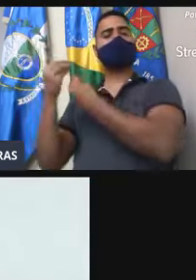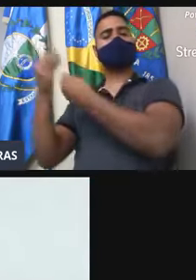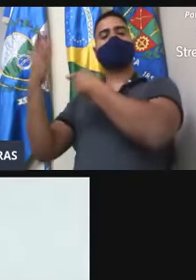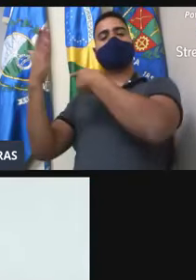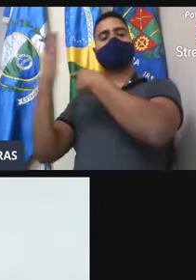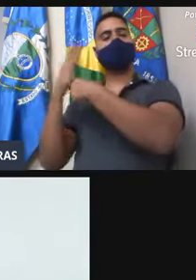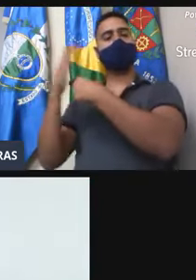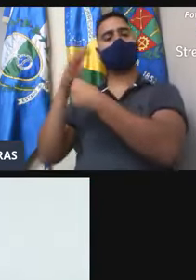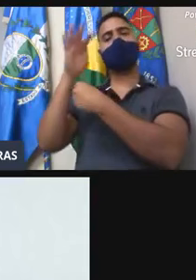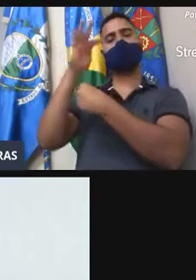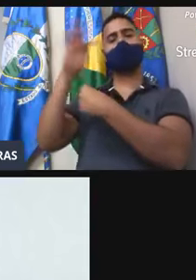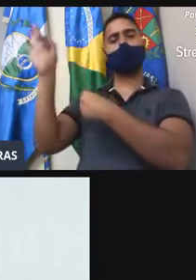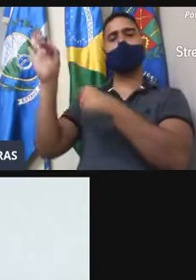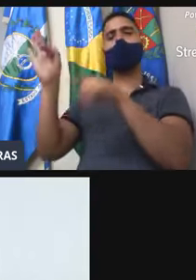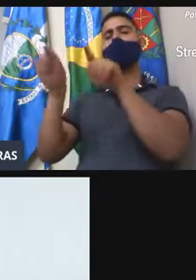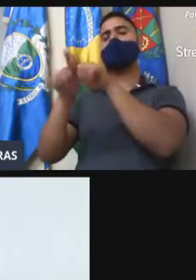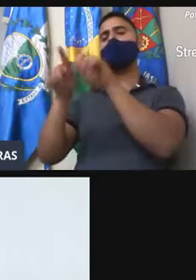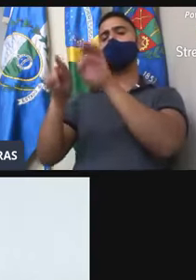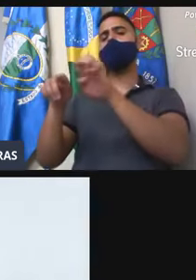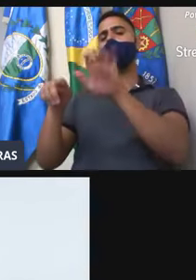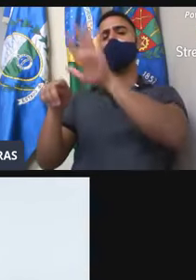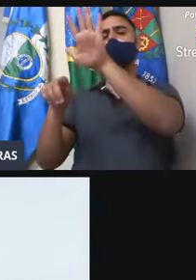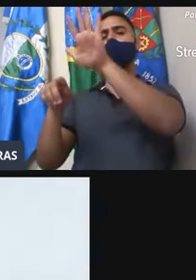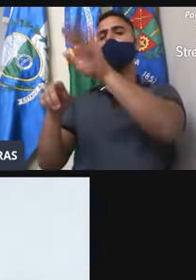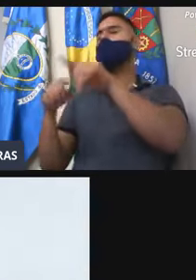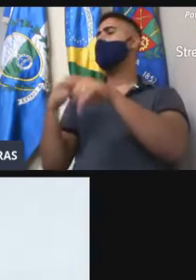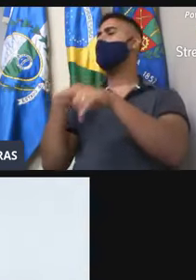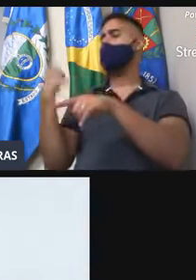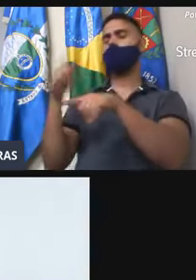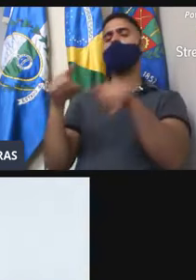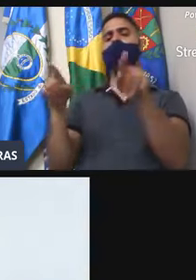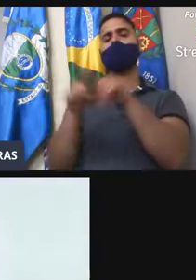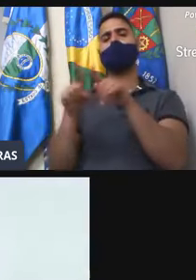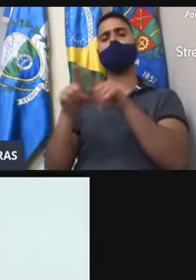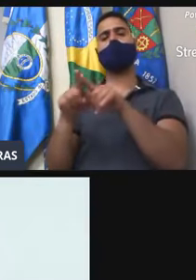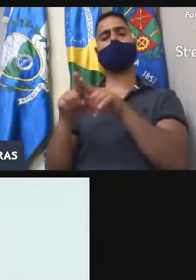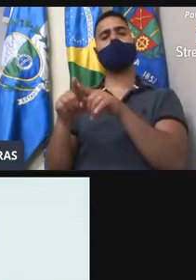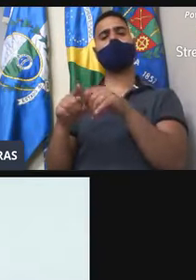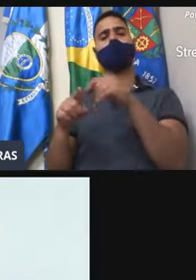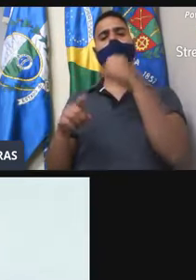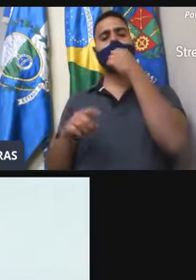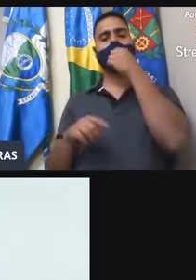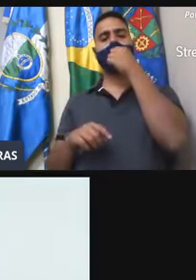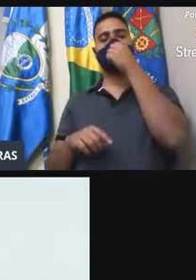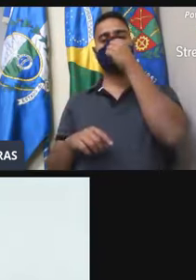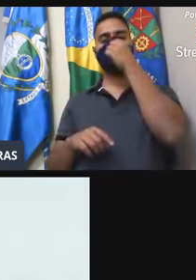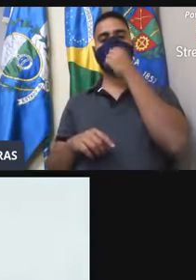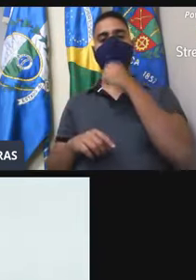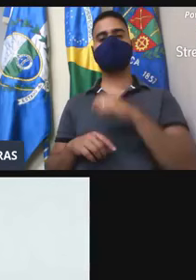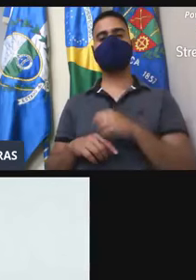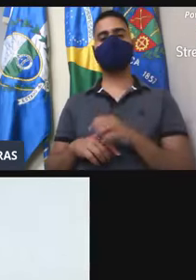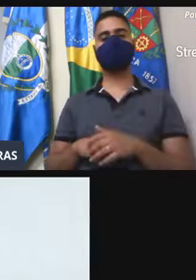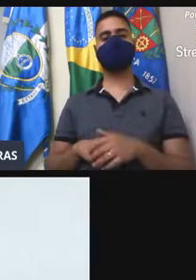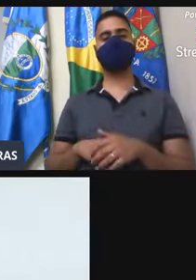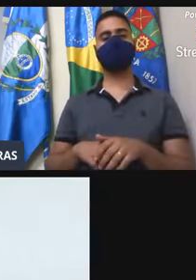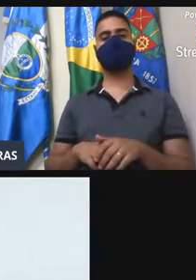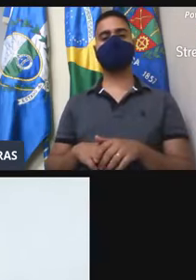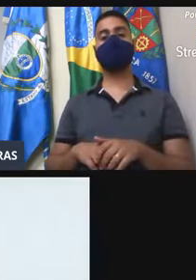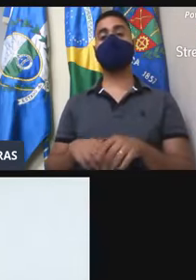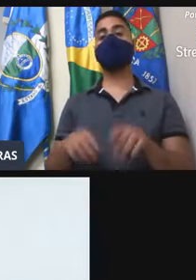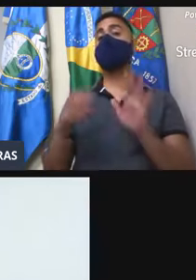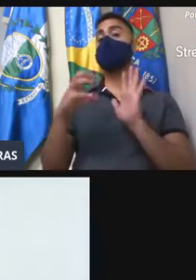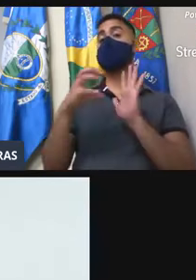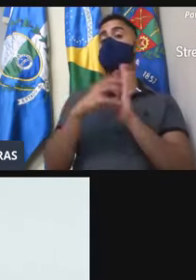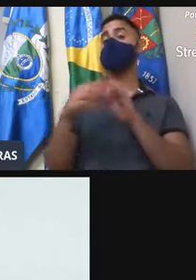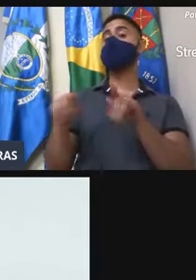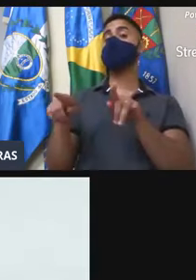estão recebendo de verbas federais, verbas estaduais. Nós mesmos aí, nós estamos presentes, é através